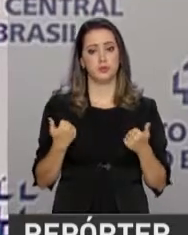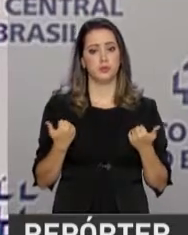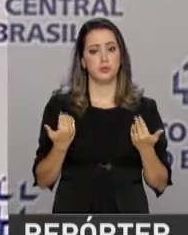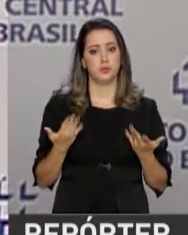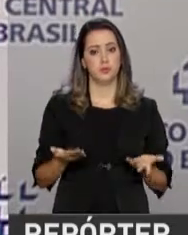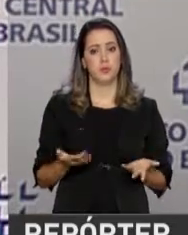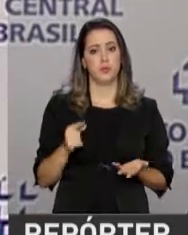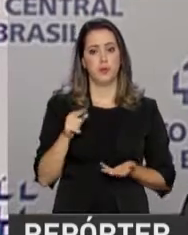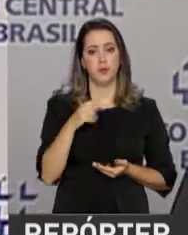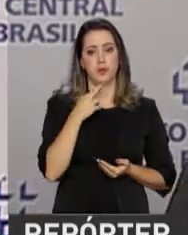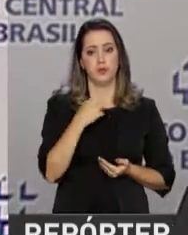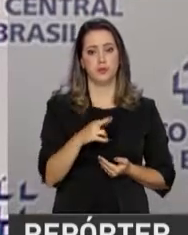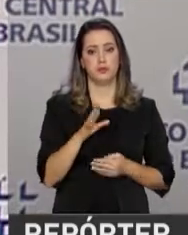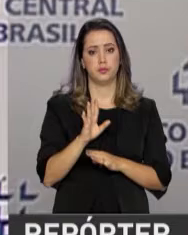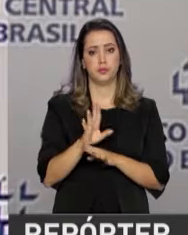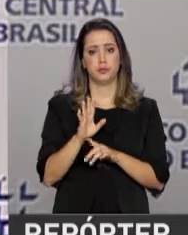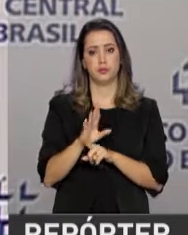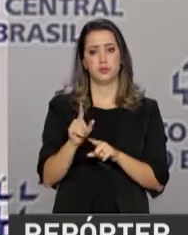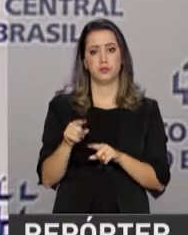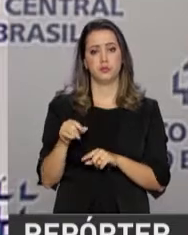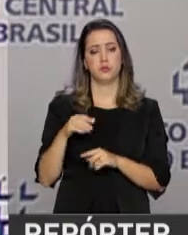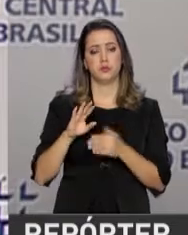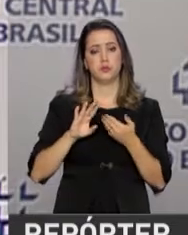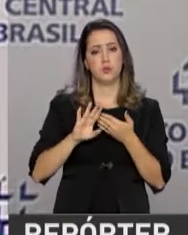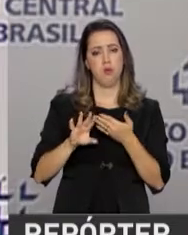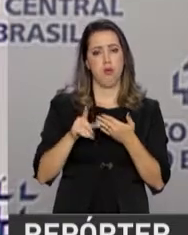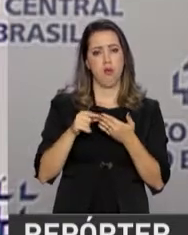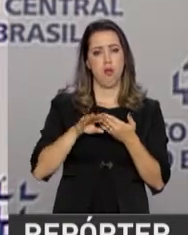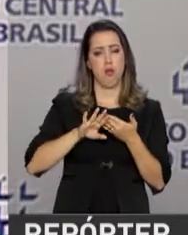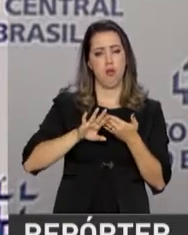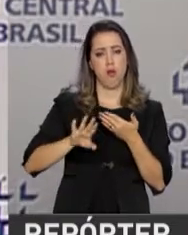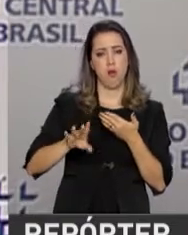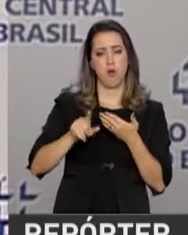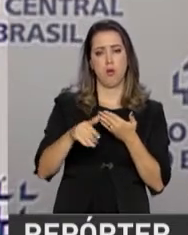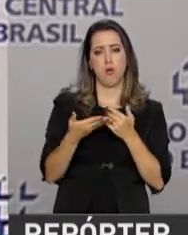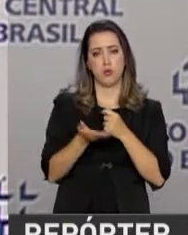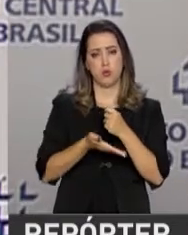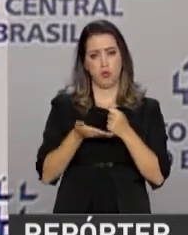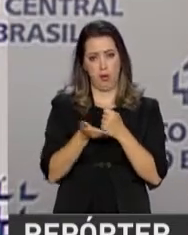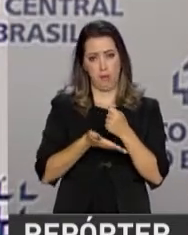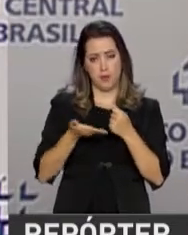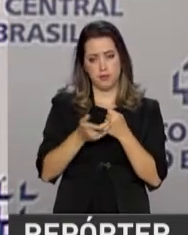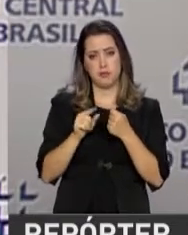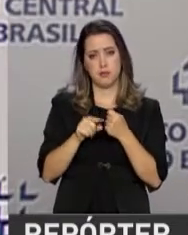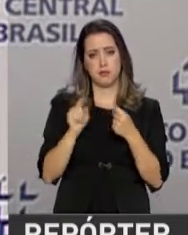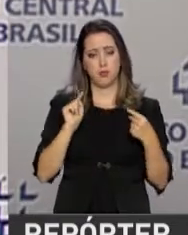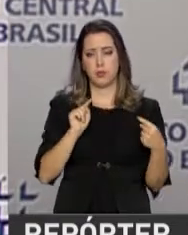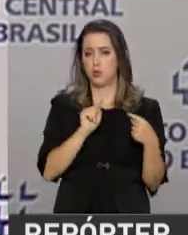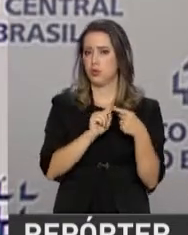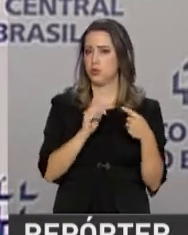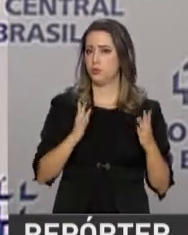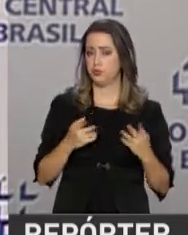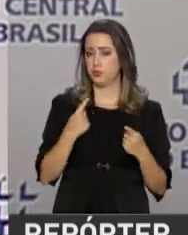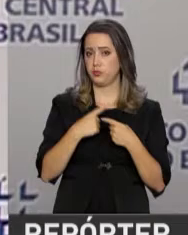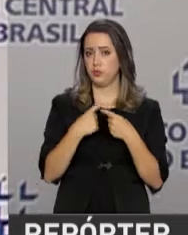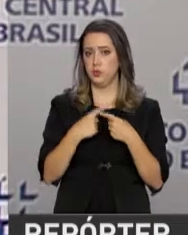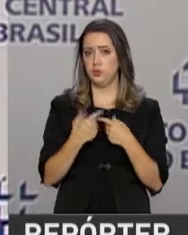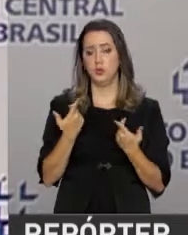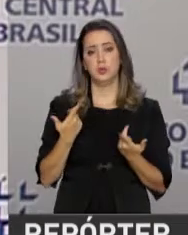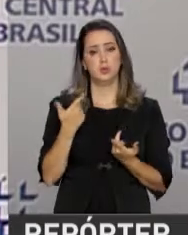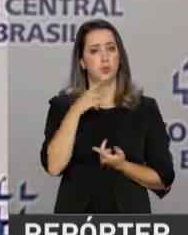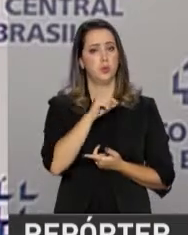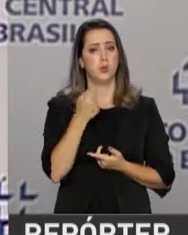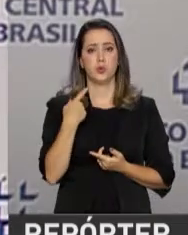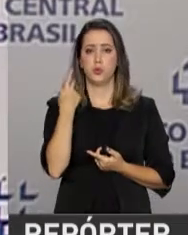para esse resultado, contribuindo para esse resultado fora do piso da meta. O que, segundo ele, ocorreu aí por motivos também fora do alcance